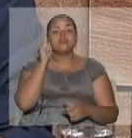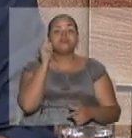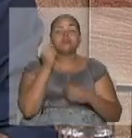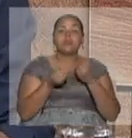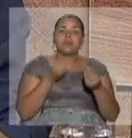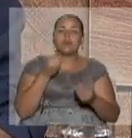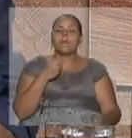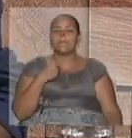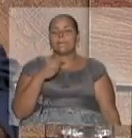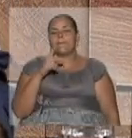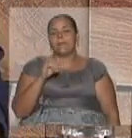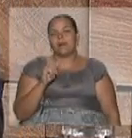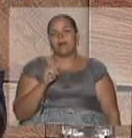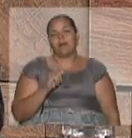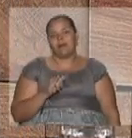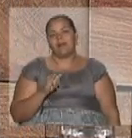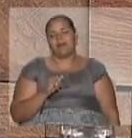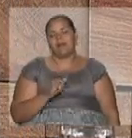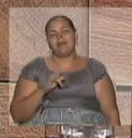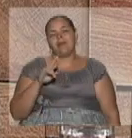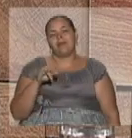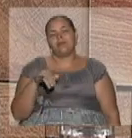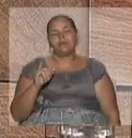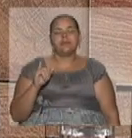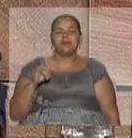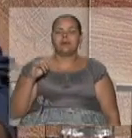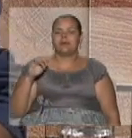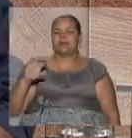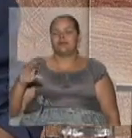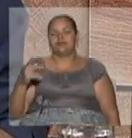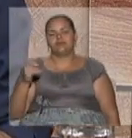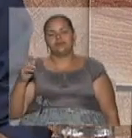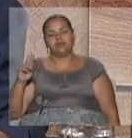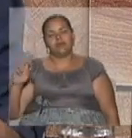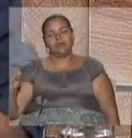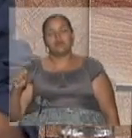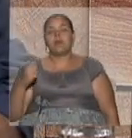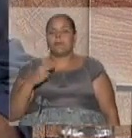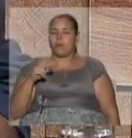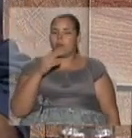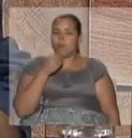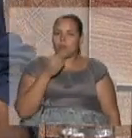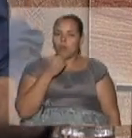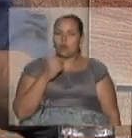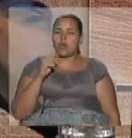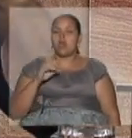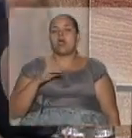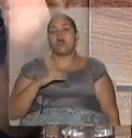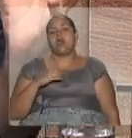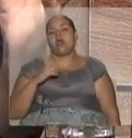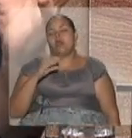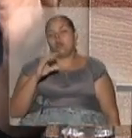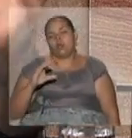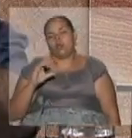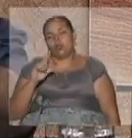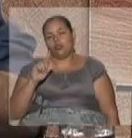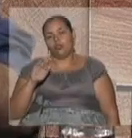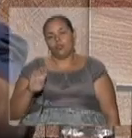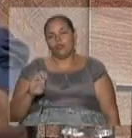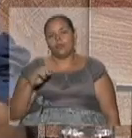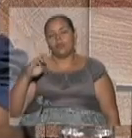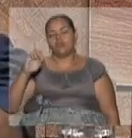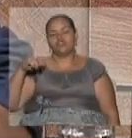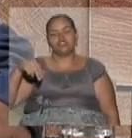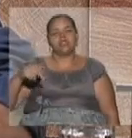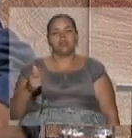meu pai, no caso, do Ray Charles, né? O meu irmão que chegava com o Clube da Esquina. Era um evento. Eu